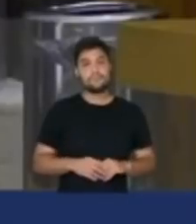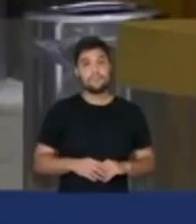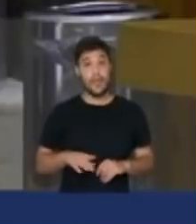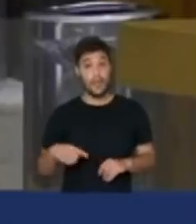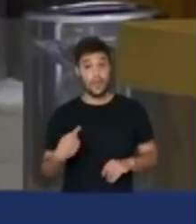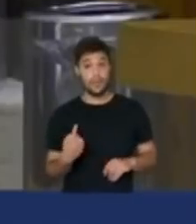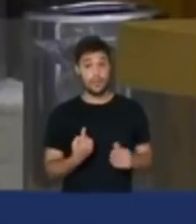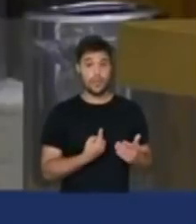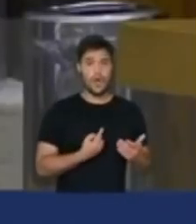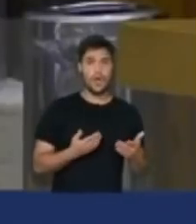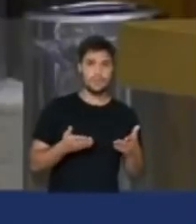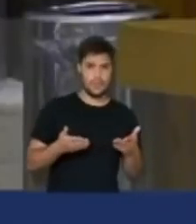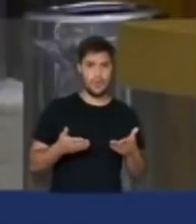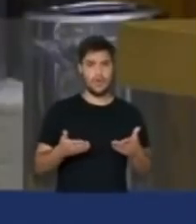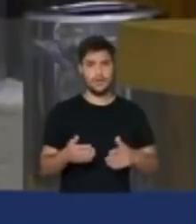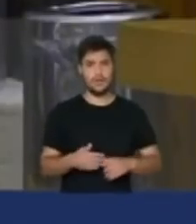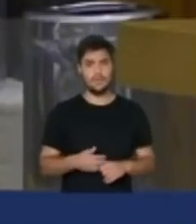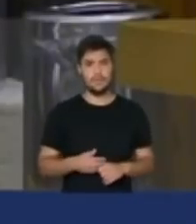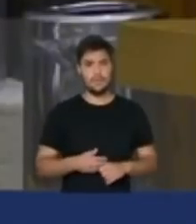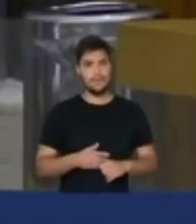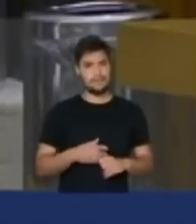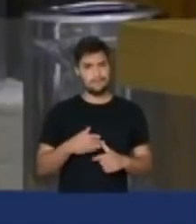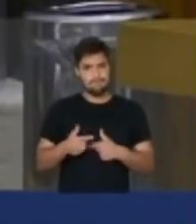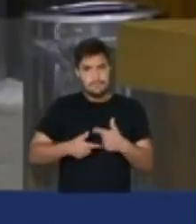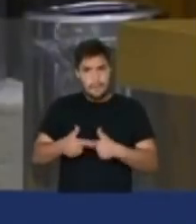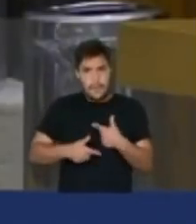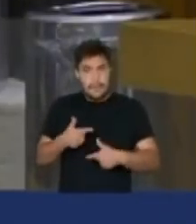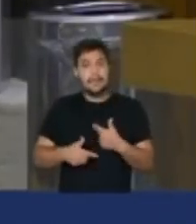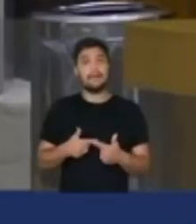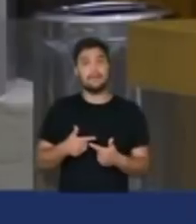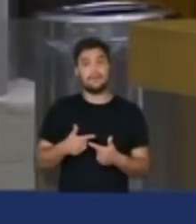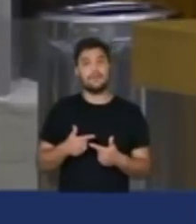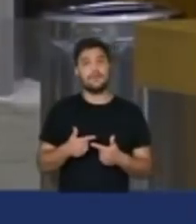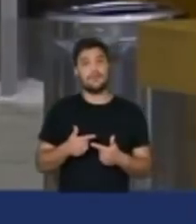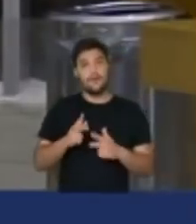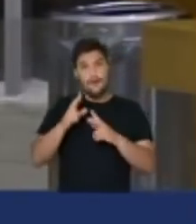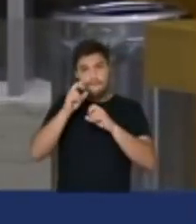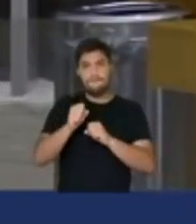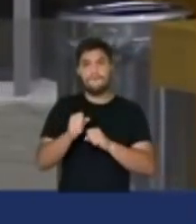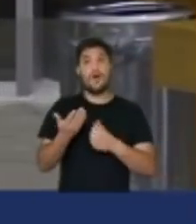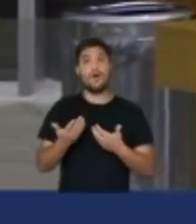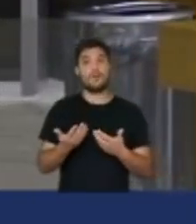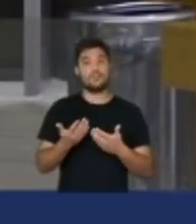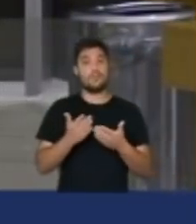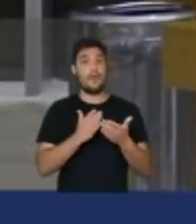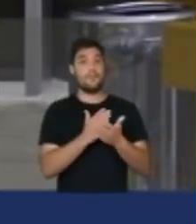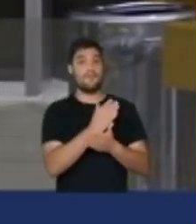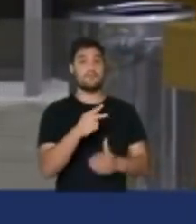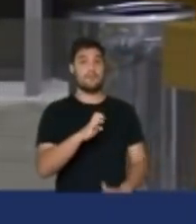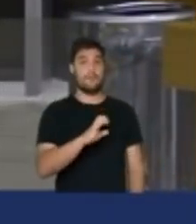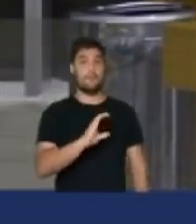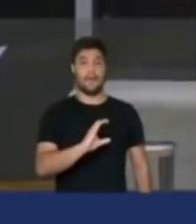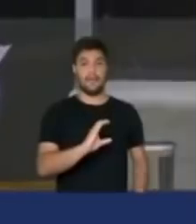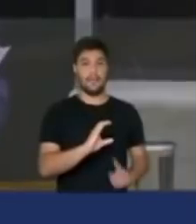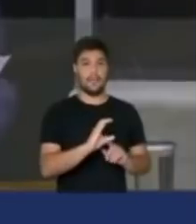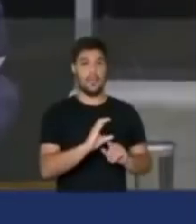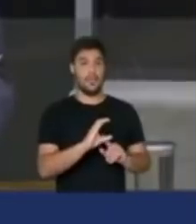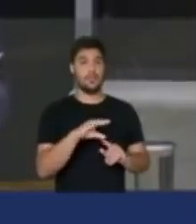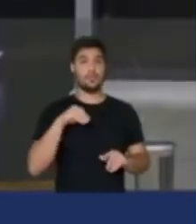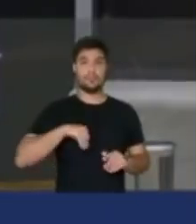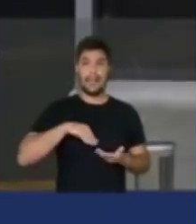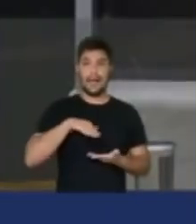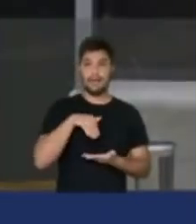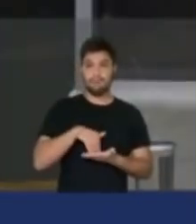presidente, estamos aí trabalhando densa e intensamente para a aprovação da PEC do piso dos